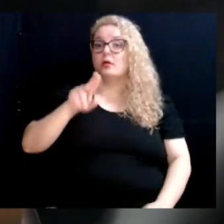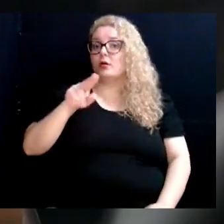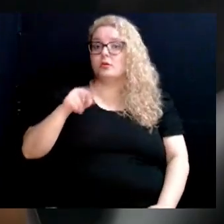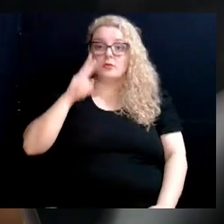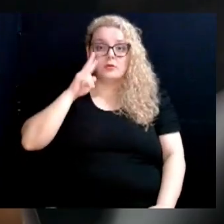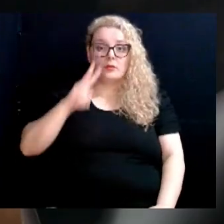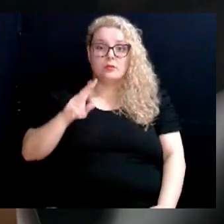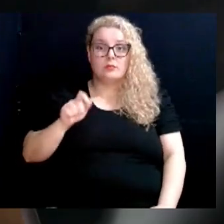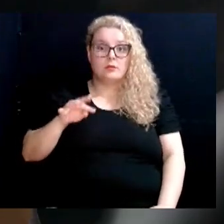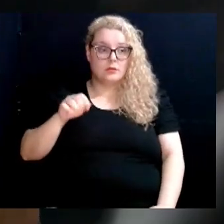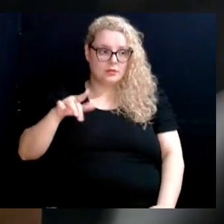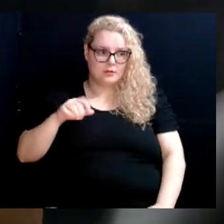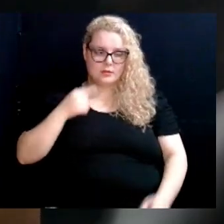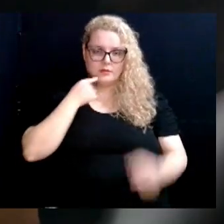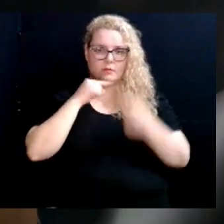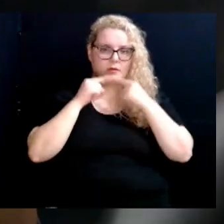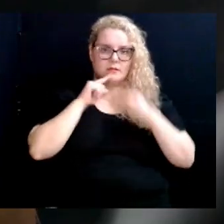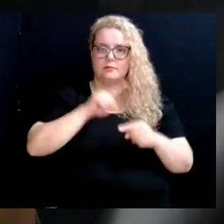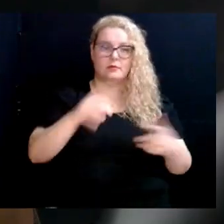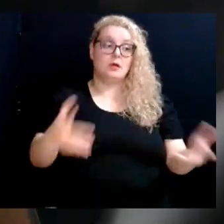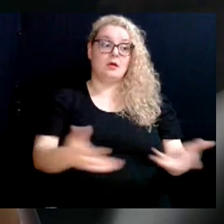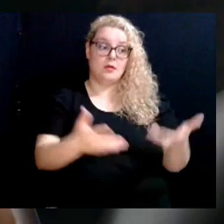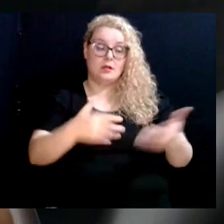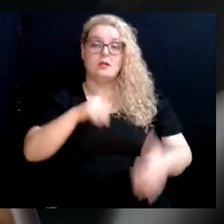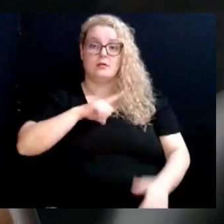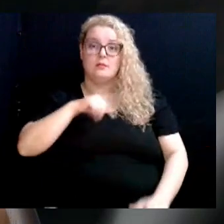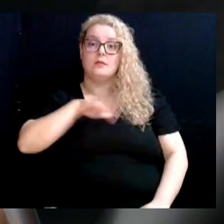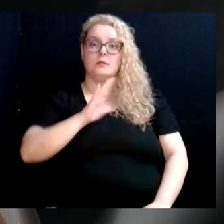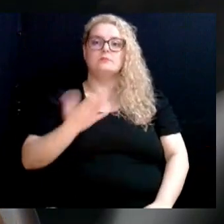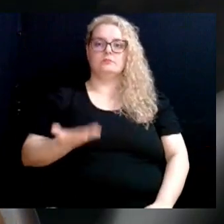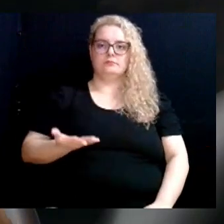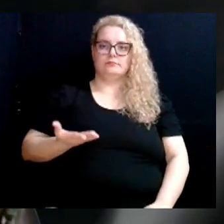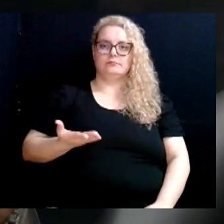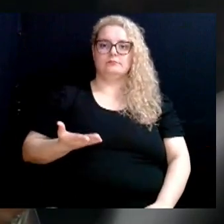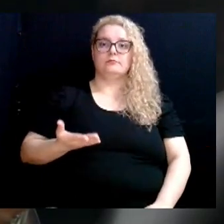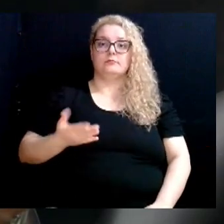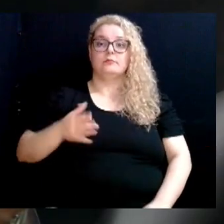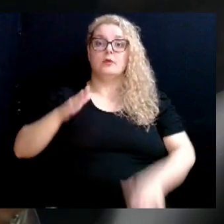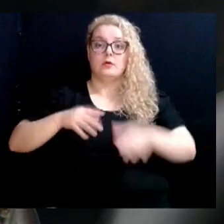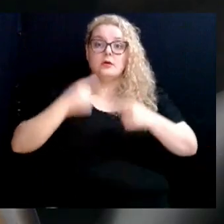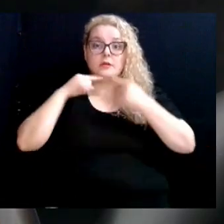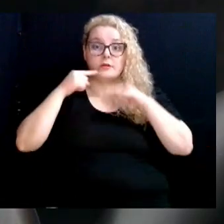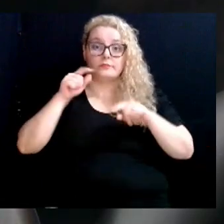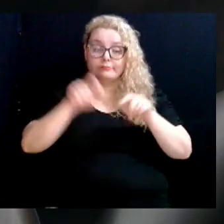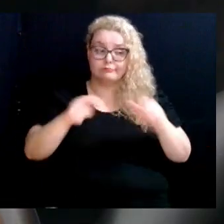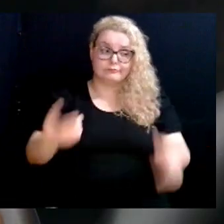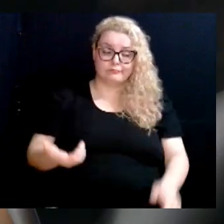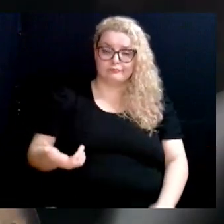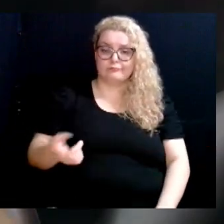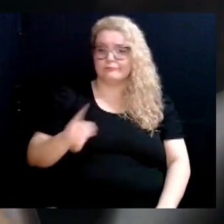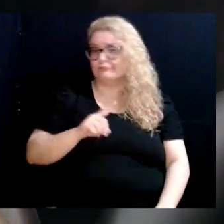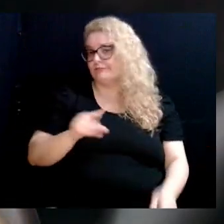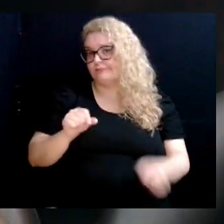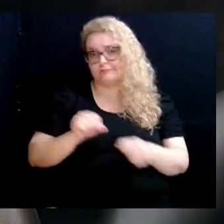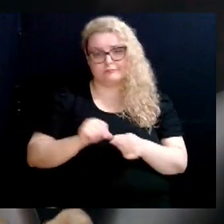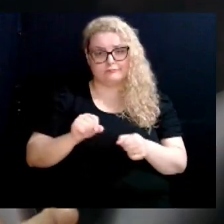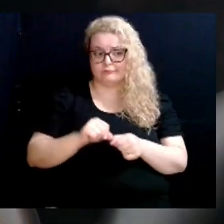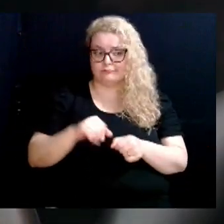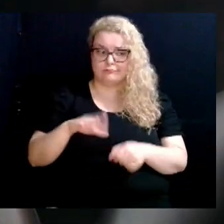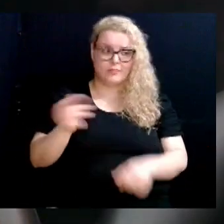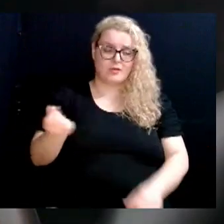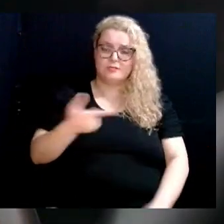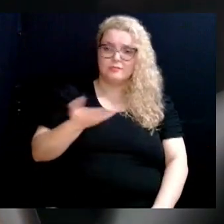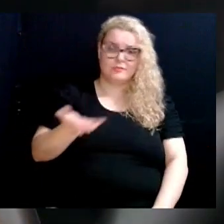te criticando. Ele vai te incentivar. Então realmente muitas vezes a crítica vem de pessoas que não estão fazendo mais que você.